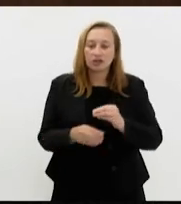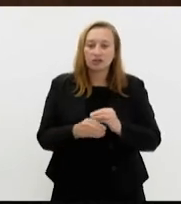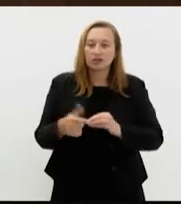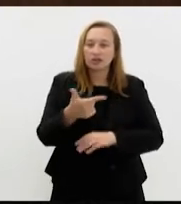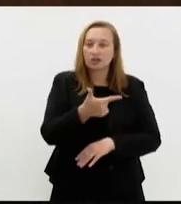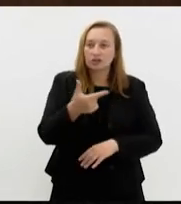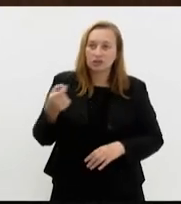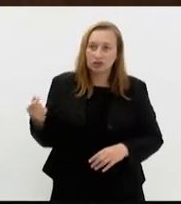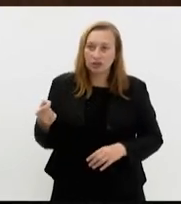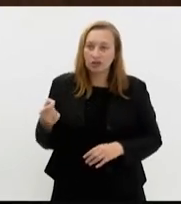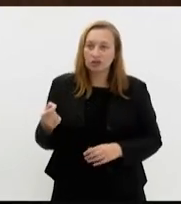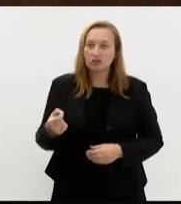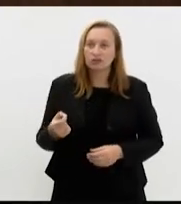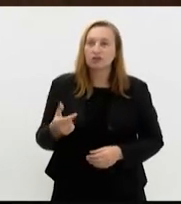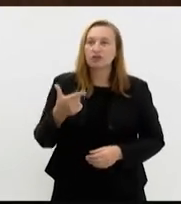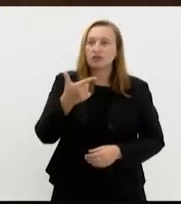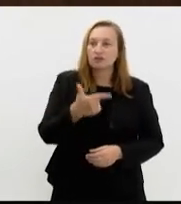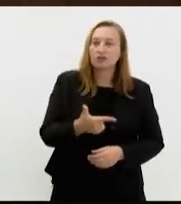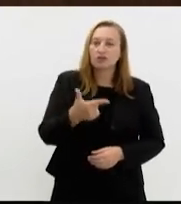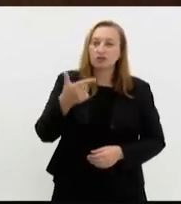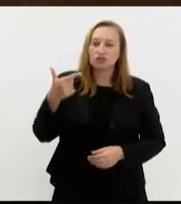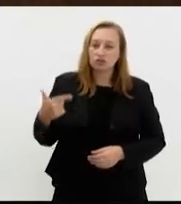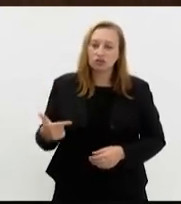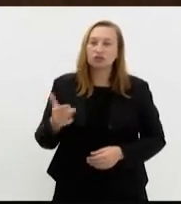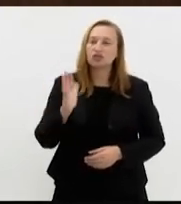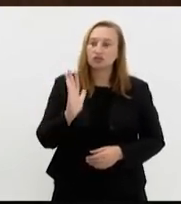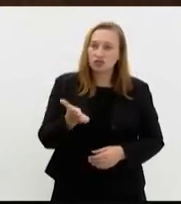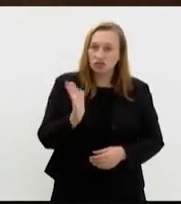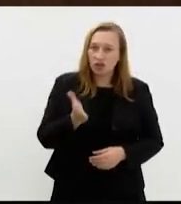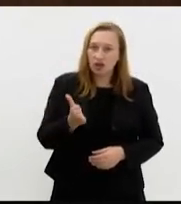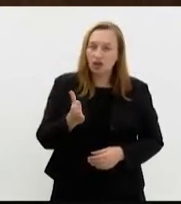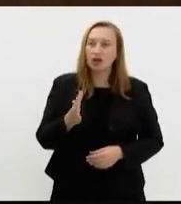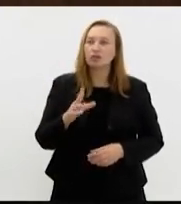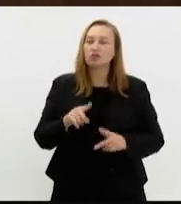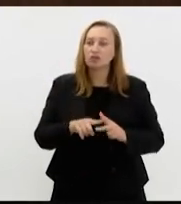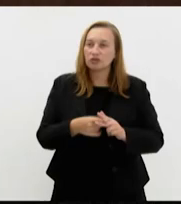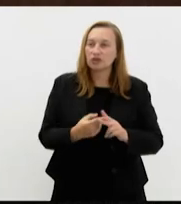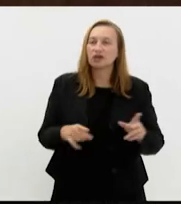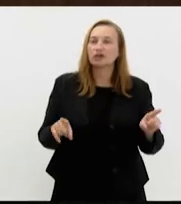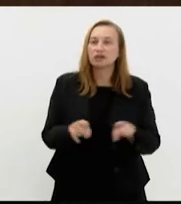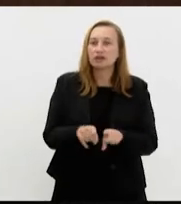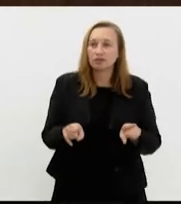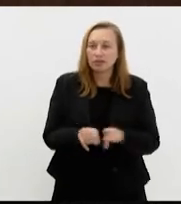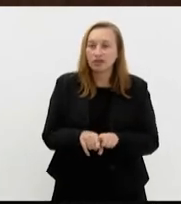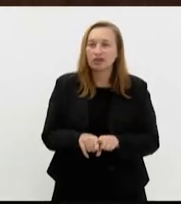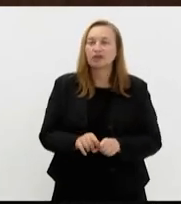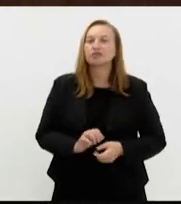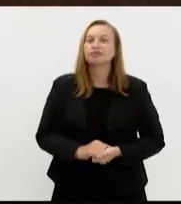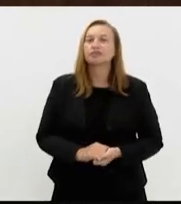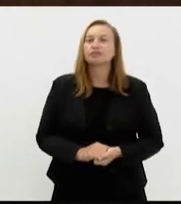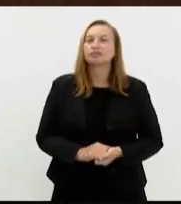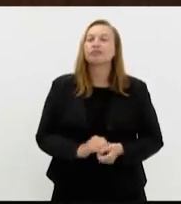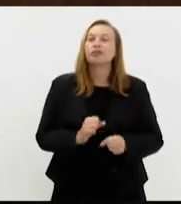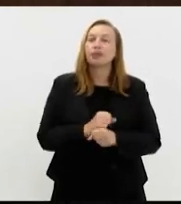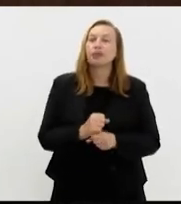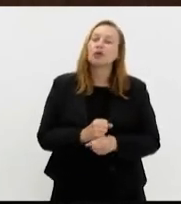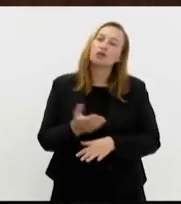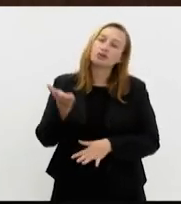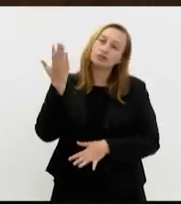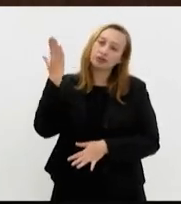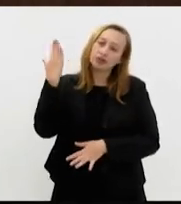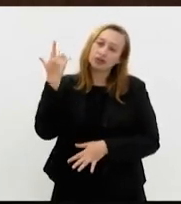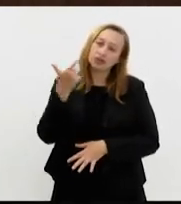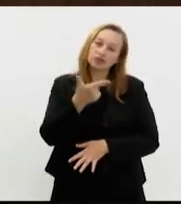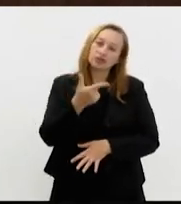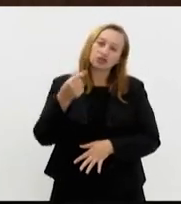200, de 22, que já tinha modificado também, já tinha sido modificado o ano passado, em